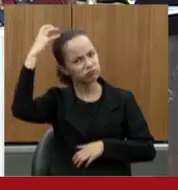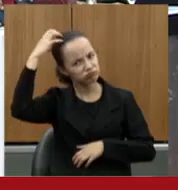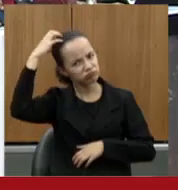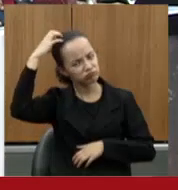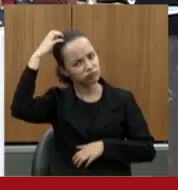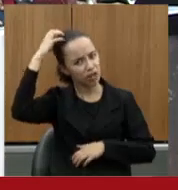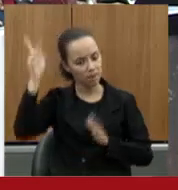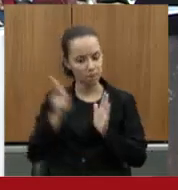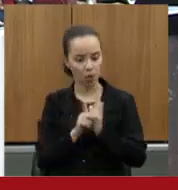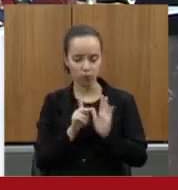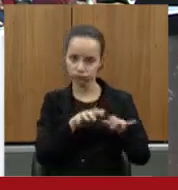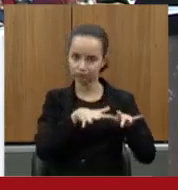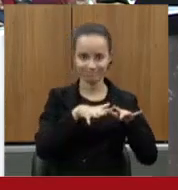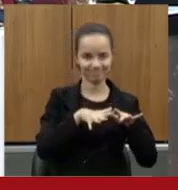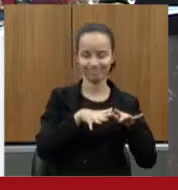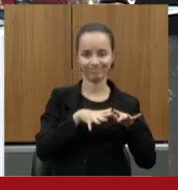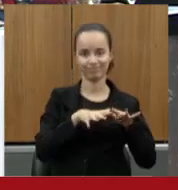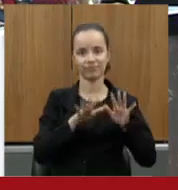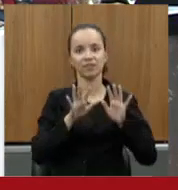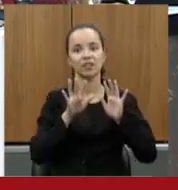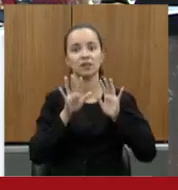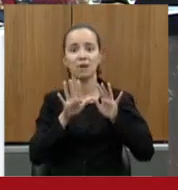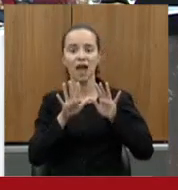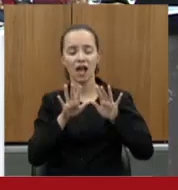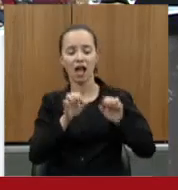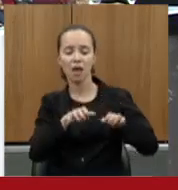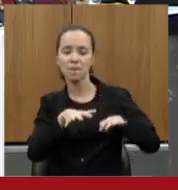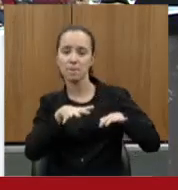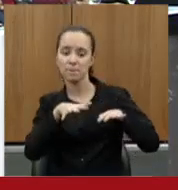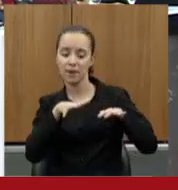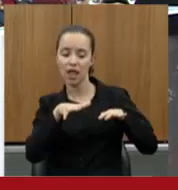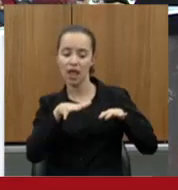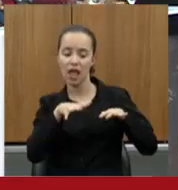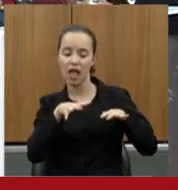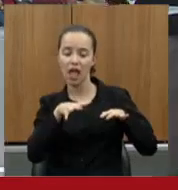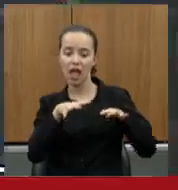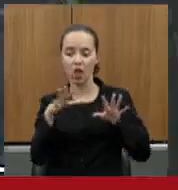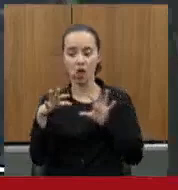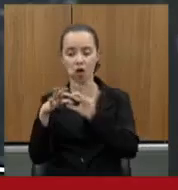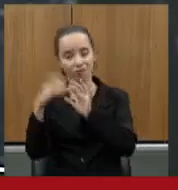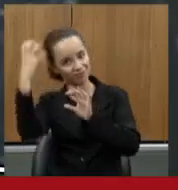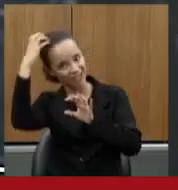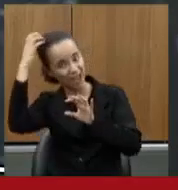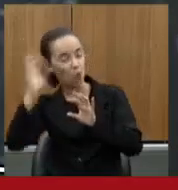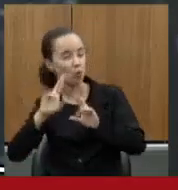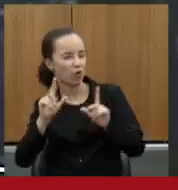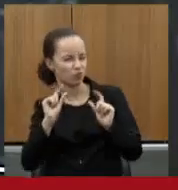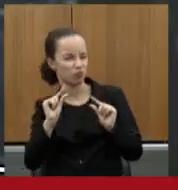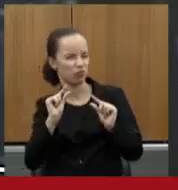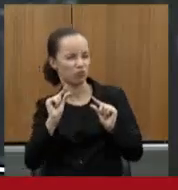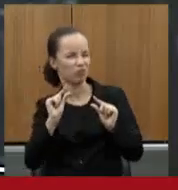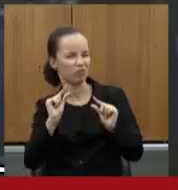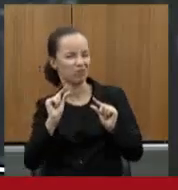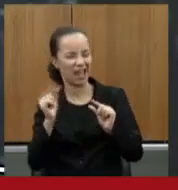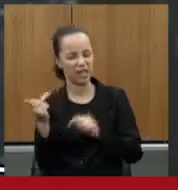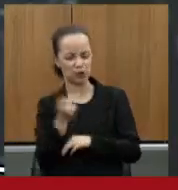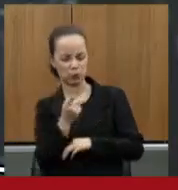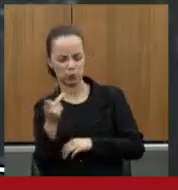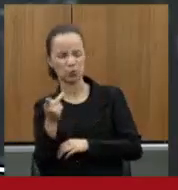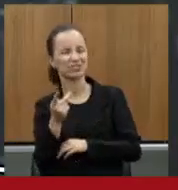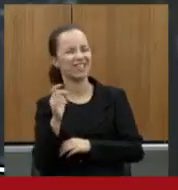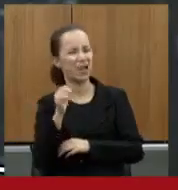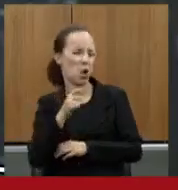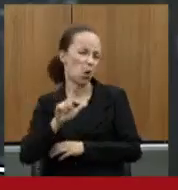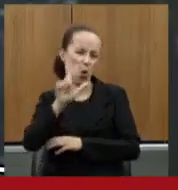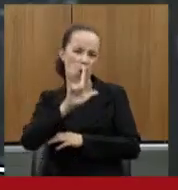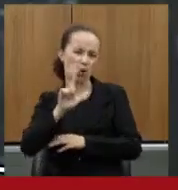exatamente da Assembleia. E a Assembleia queria uma monarquia que não era exatamente o que o imperador pretendia. O fato é que esse casamento estava fadado a uma ruptura